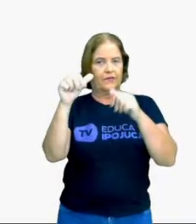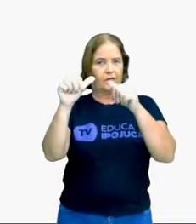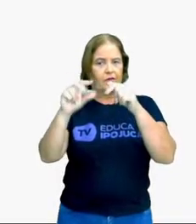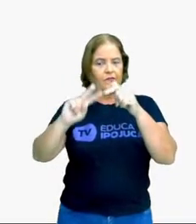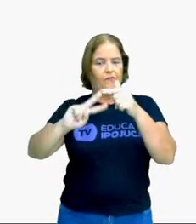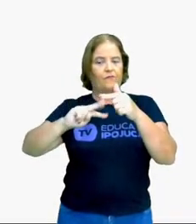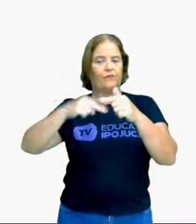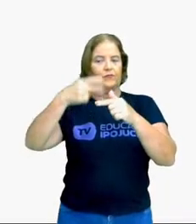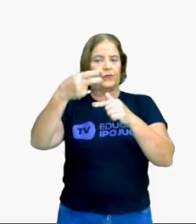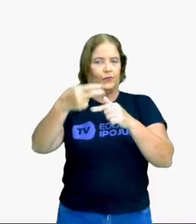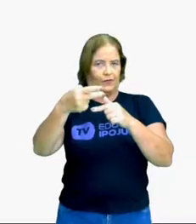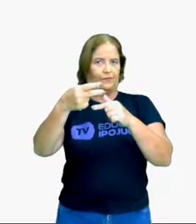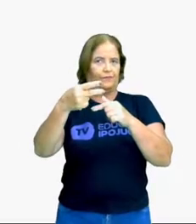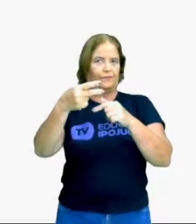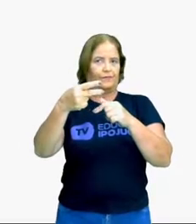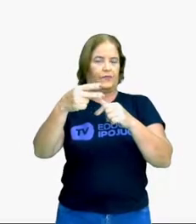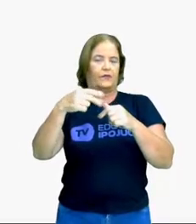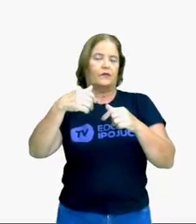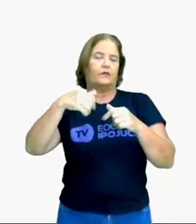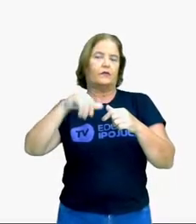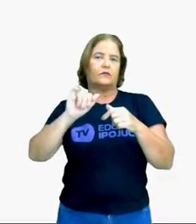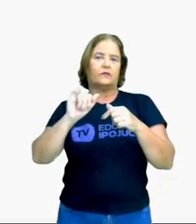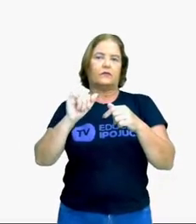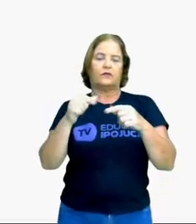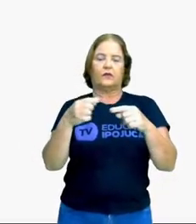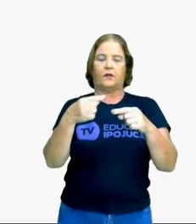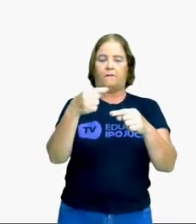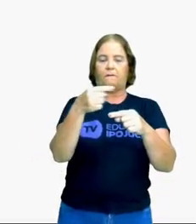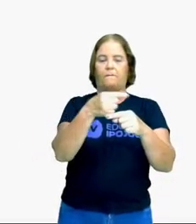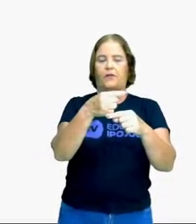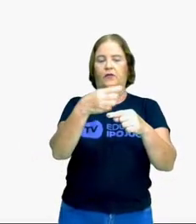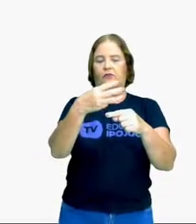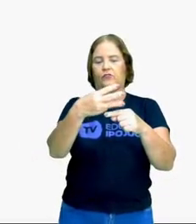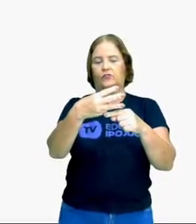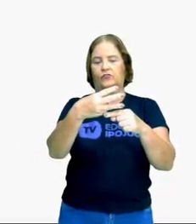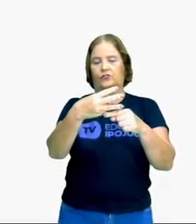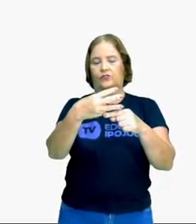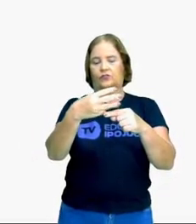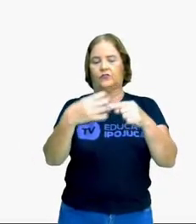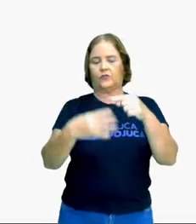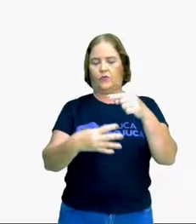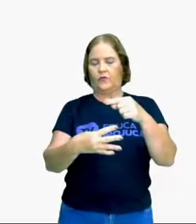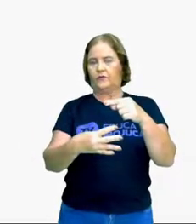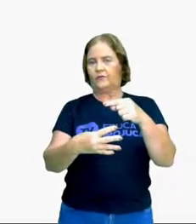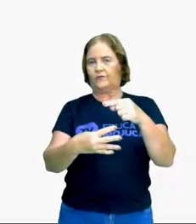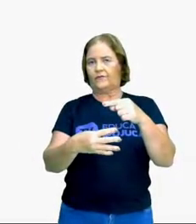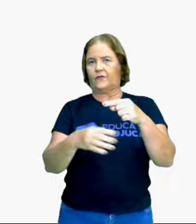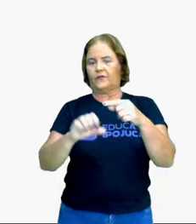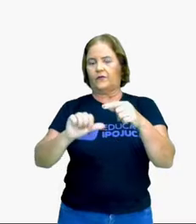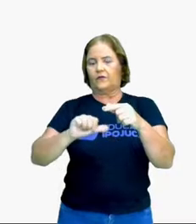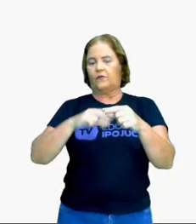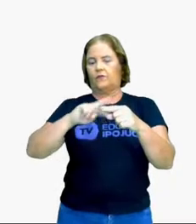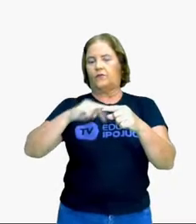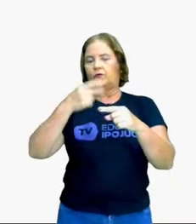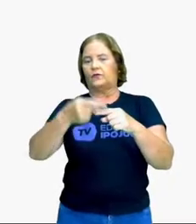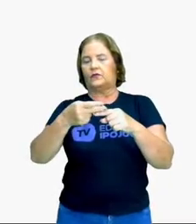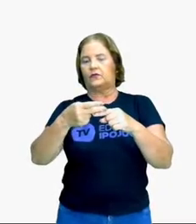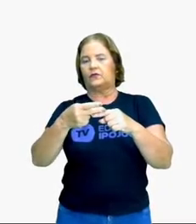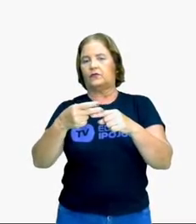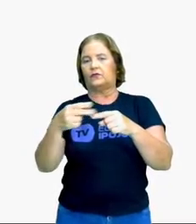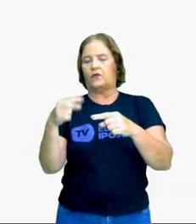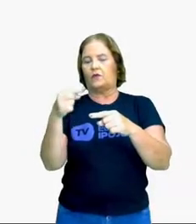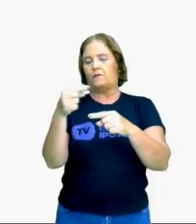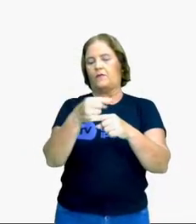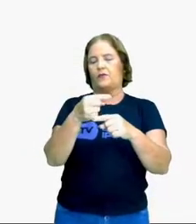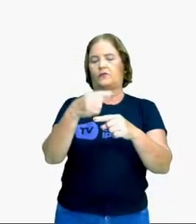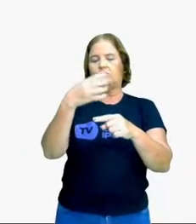base. Se a base é menos 3/4, o inverso é menos 4 terços.